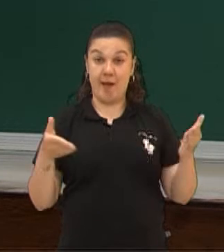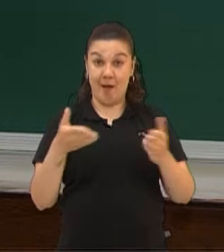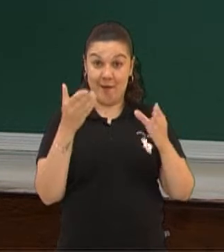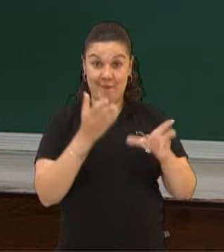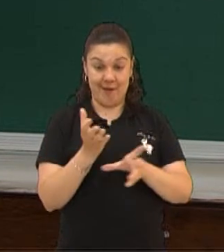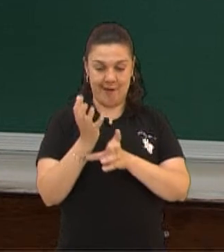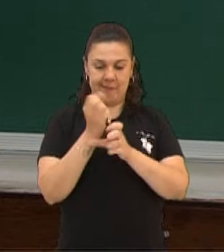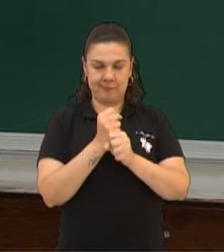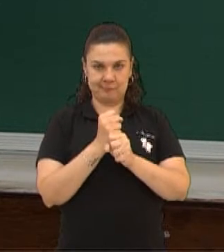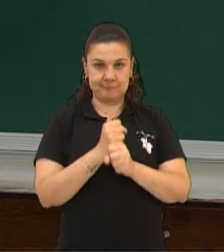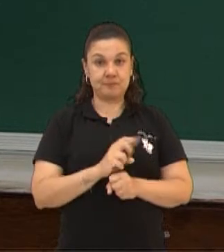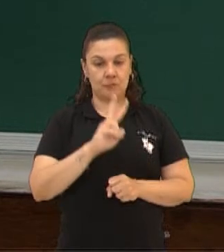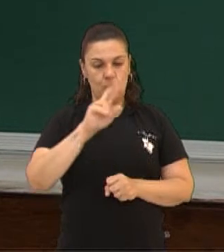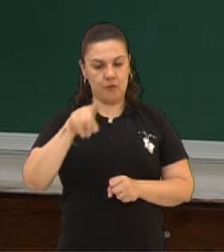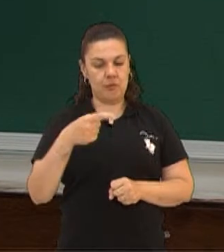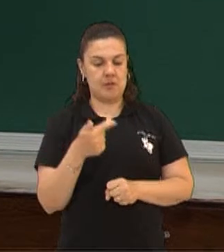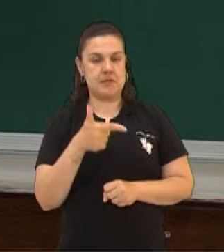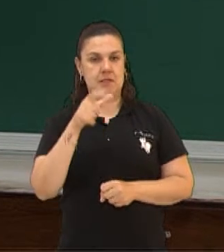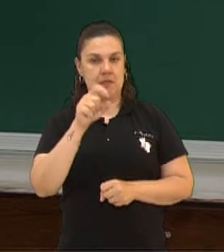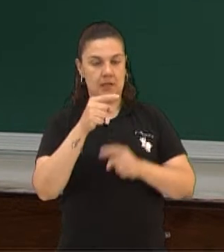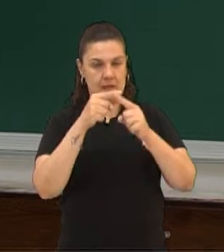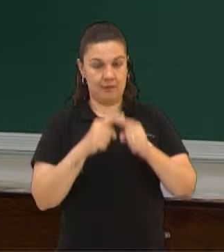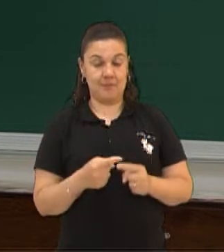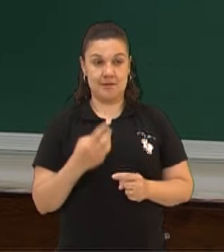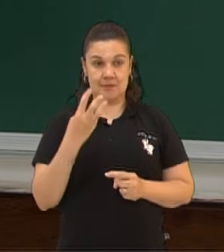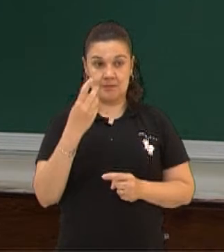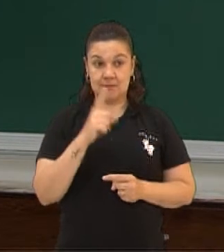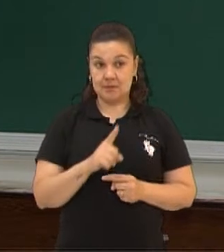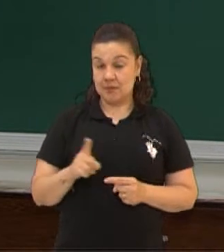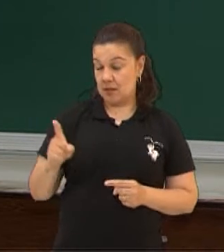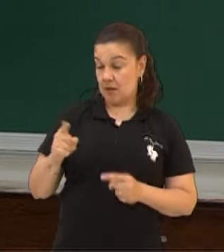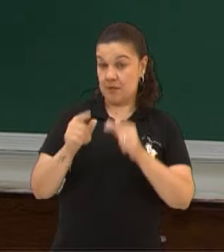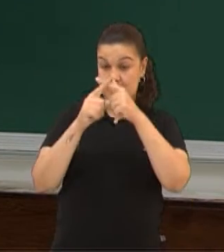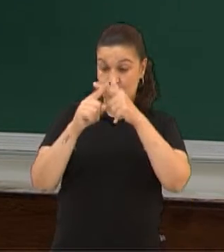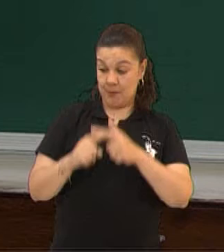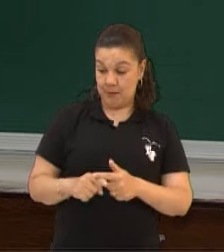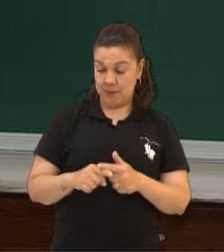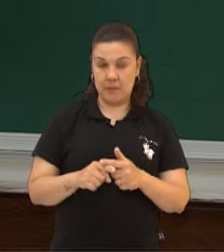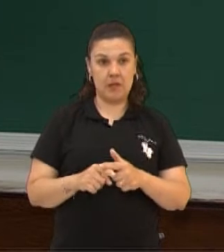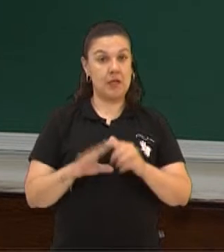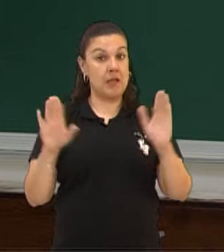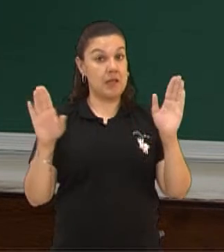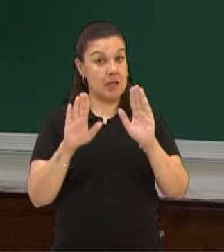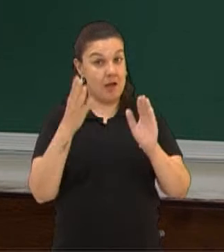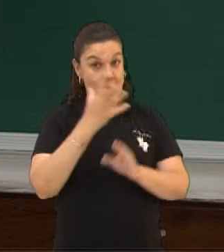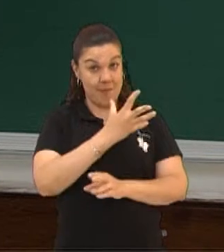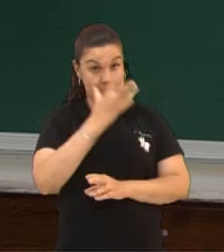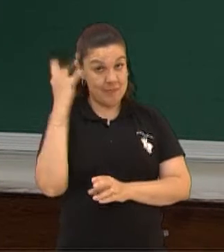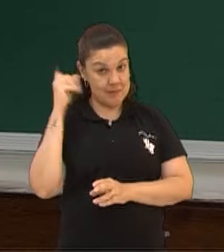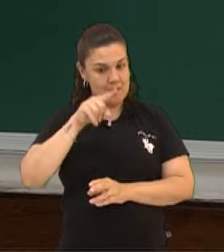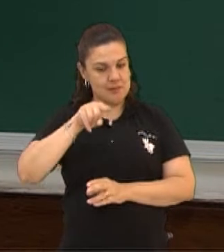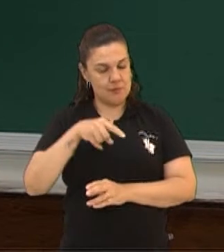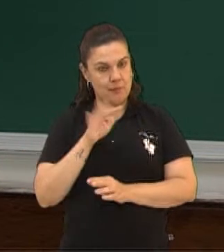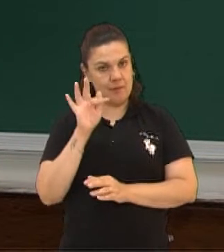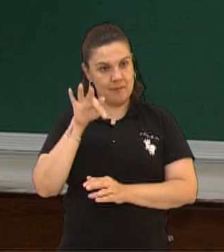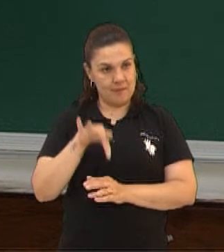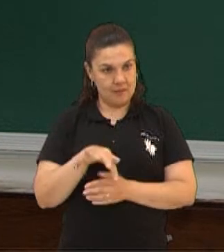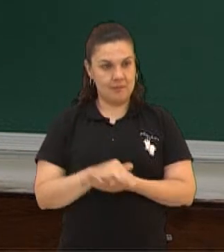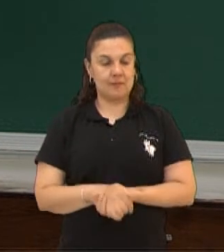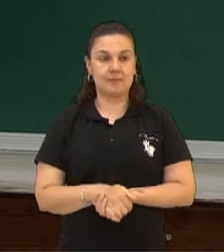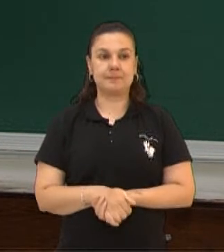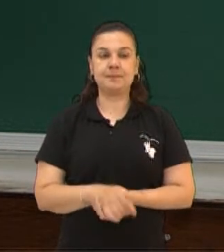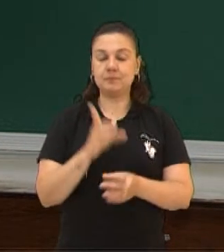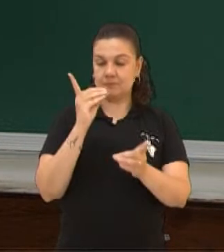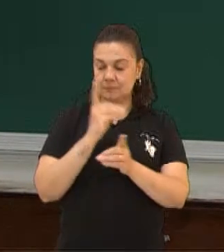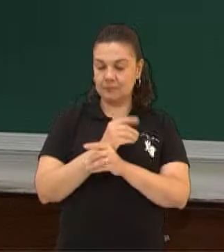calcular. Então, 2,70 vezes 3, fazendo a multiplicação e não esquecendo da vírgula no resultado, você